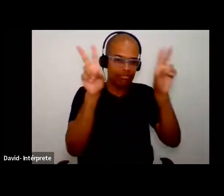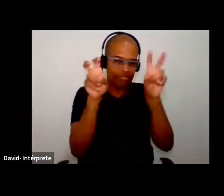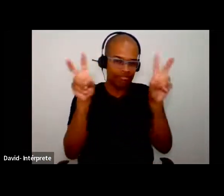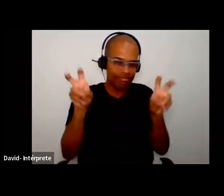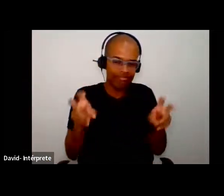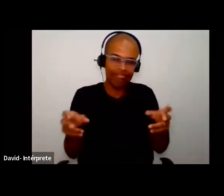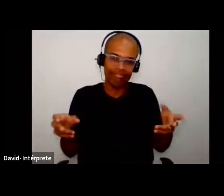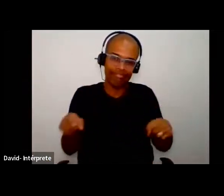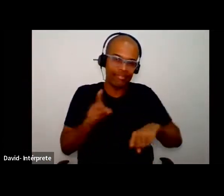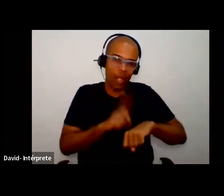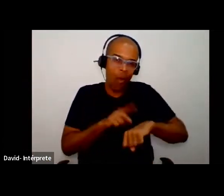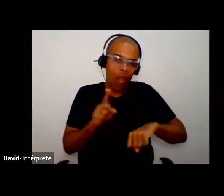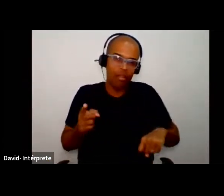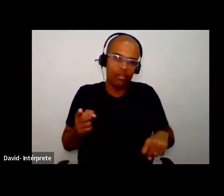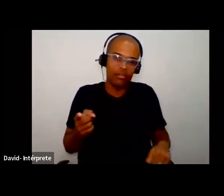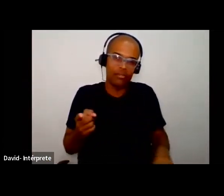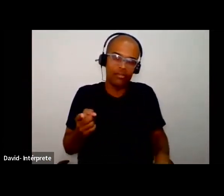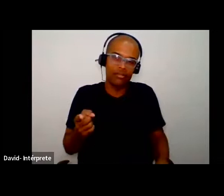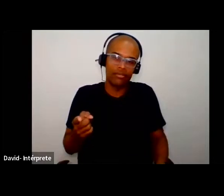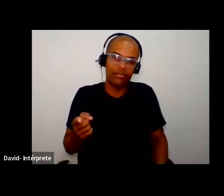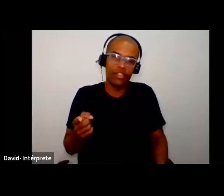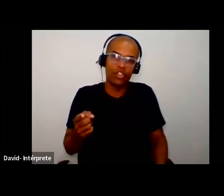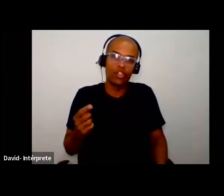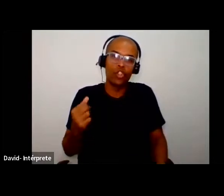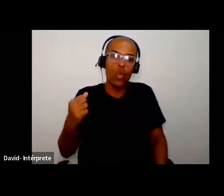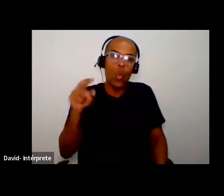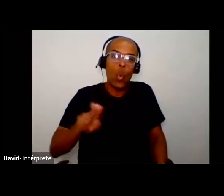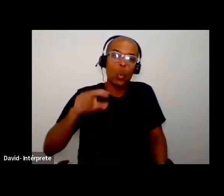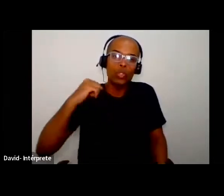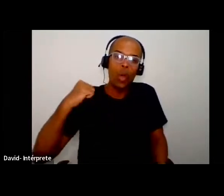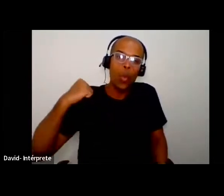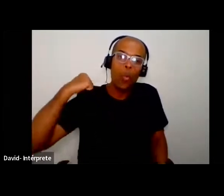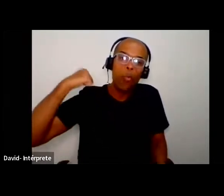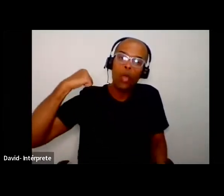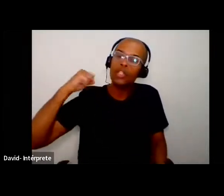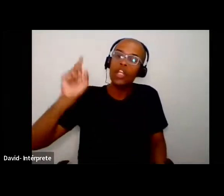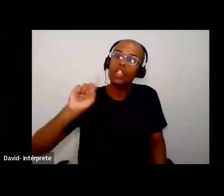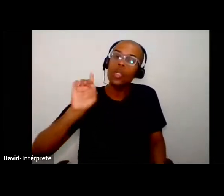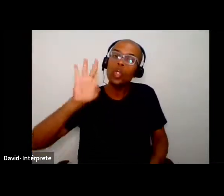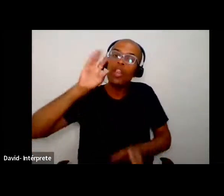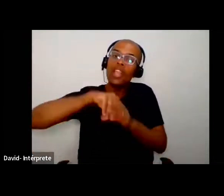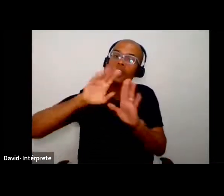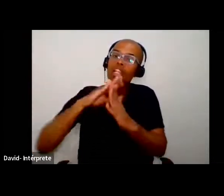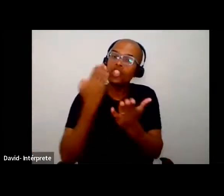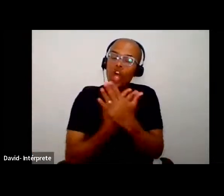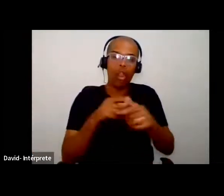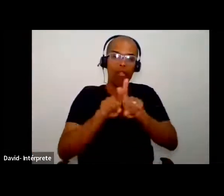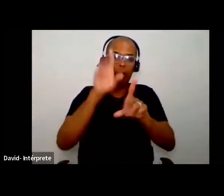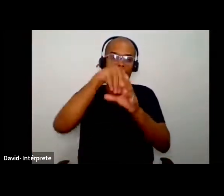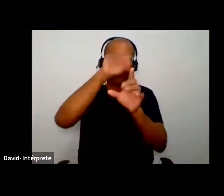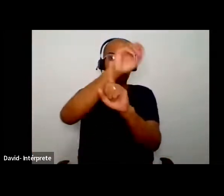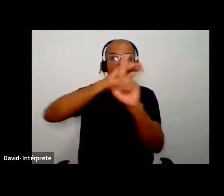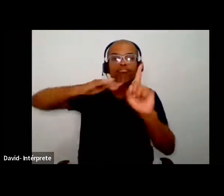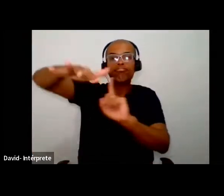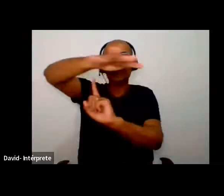uso de poder, não só na escola, mas na sociedade toda.